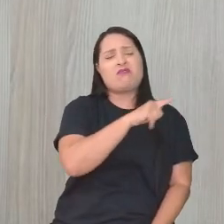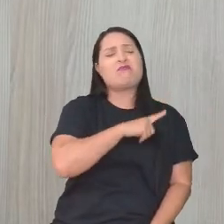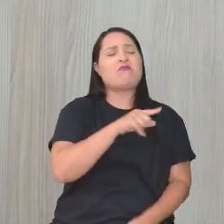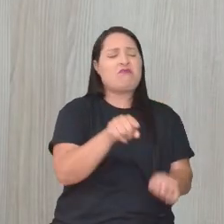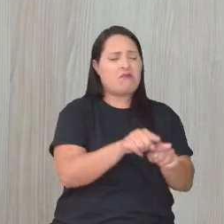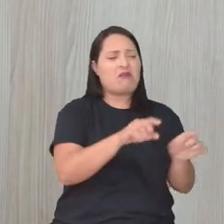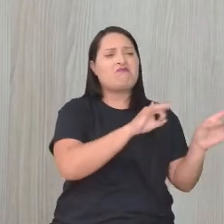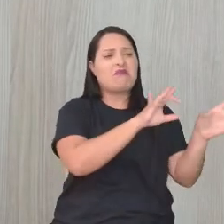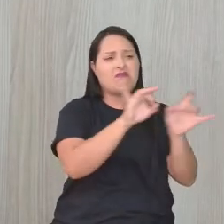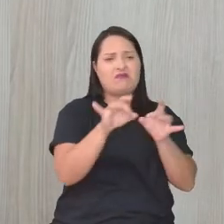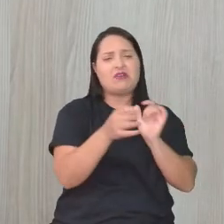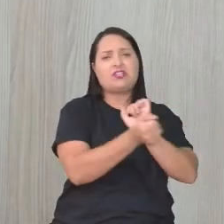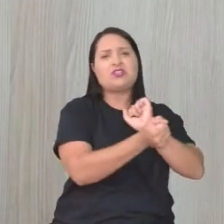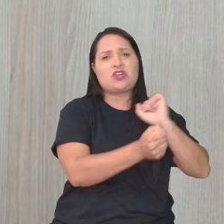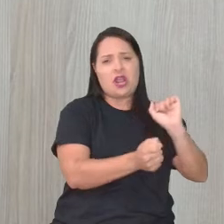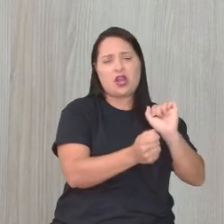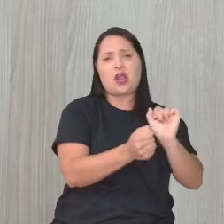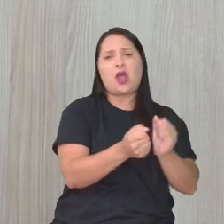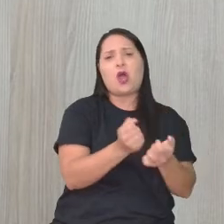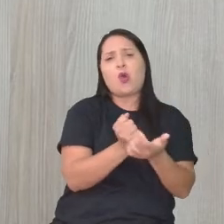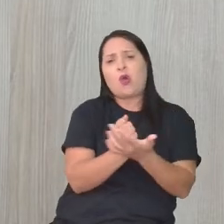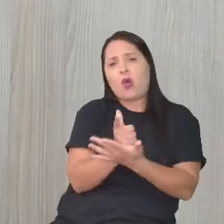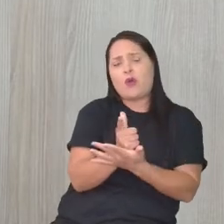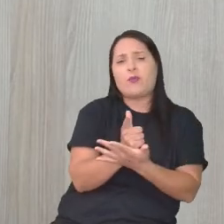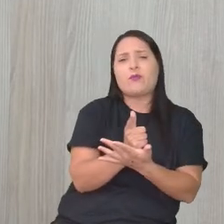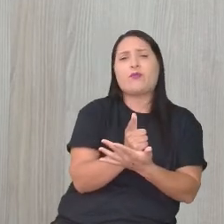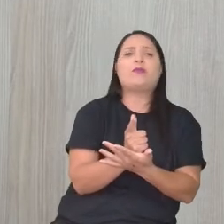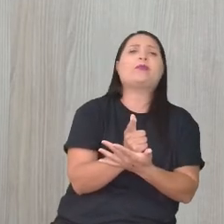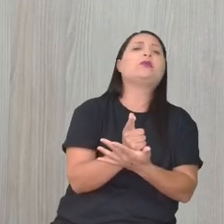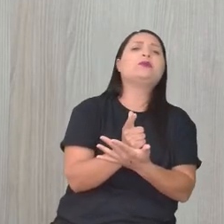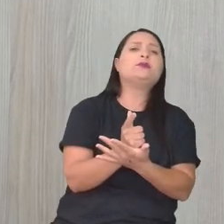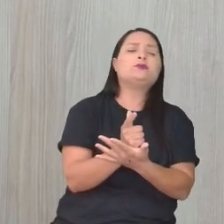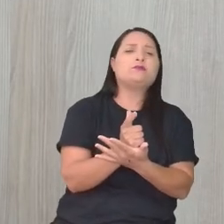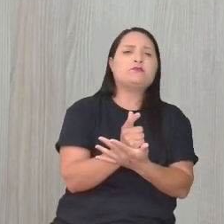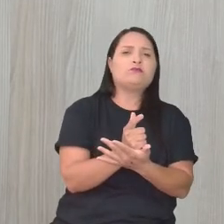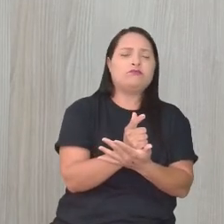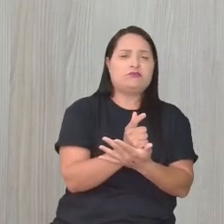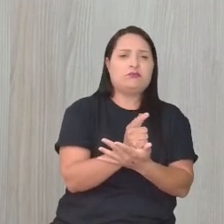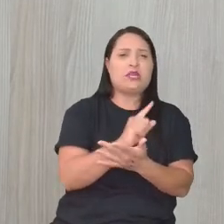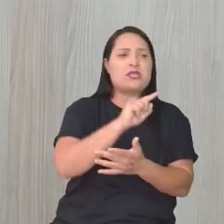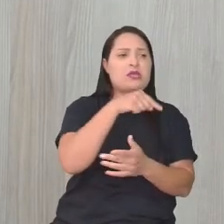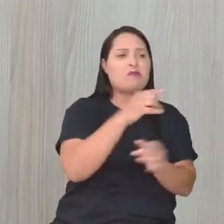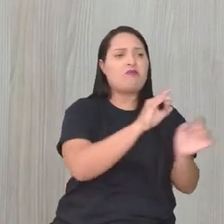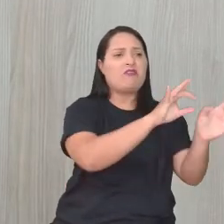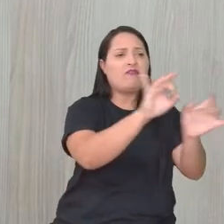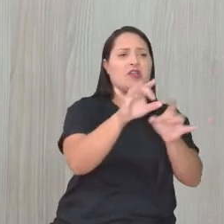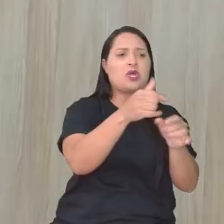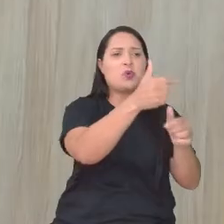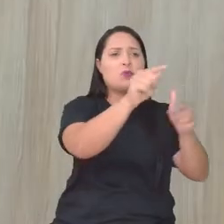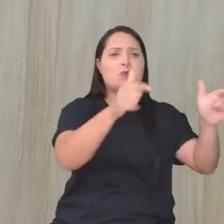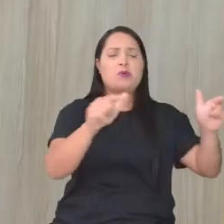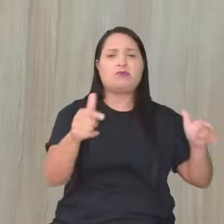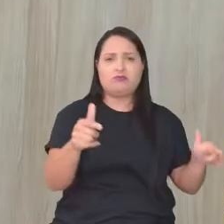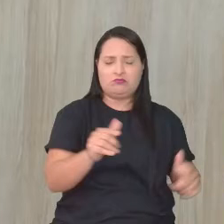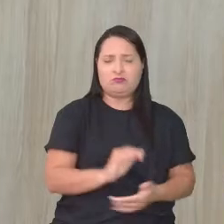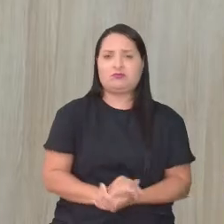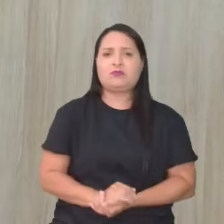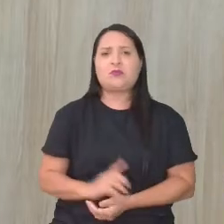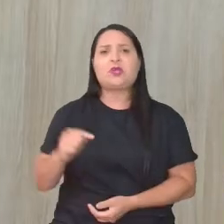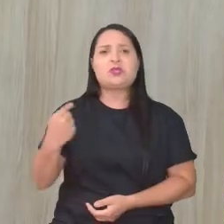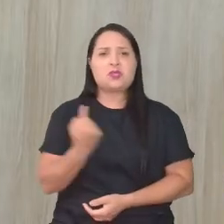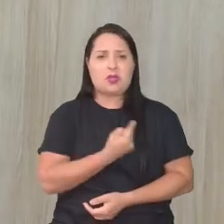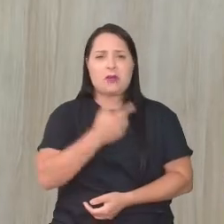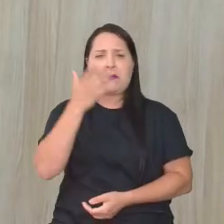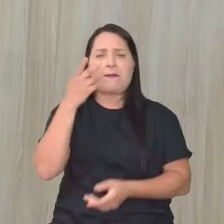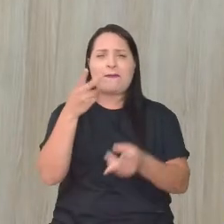escravos, que eram comprados e revendidos aqui por comerciantes de escravos. Tá? Exatamente, né? A gente vê aí que o porto